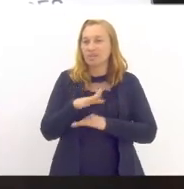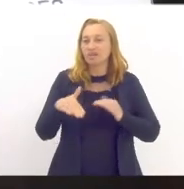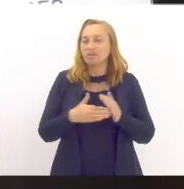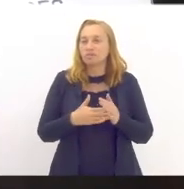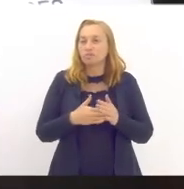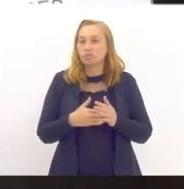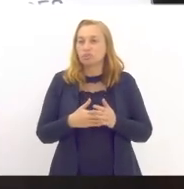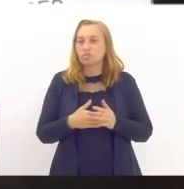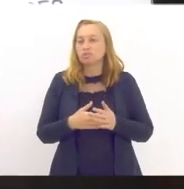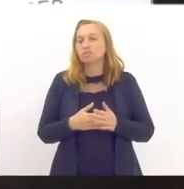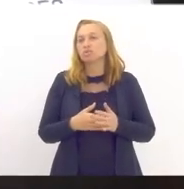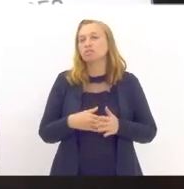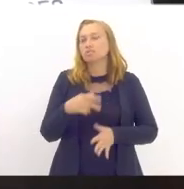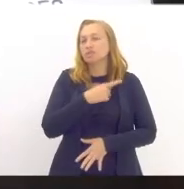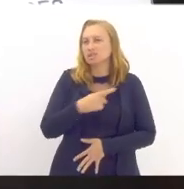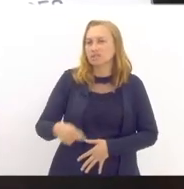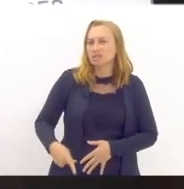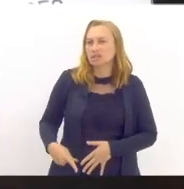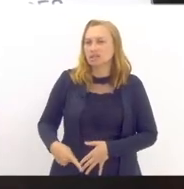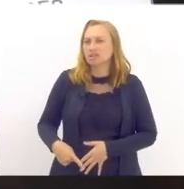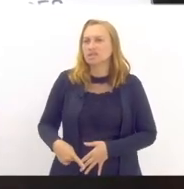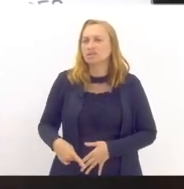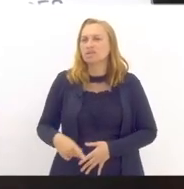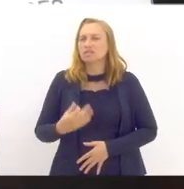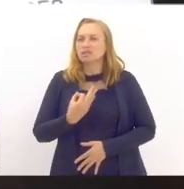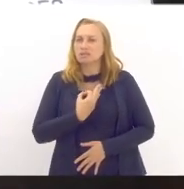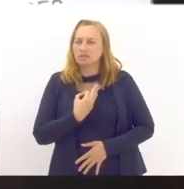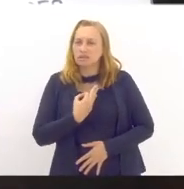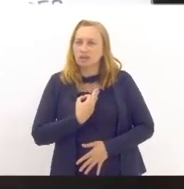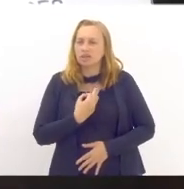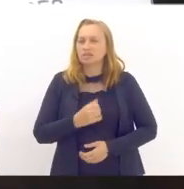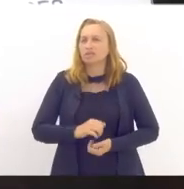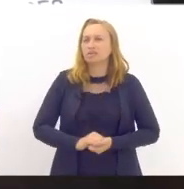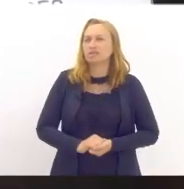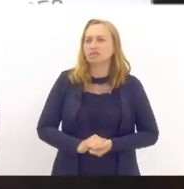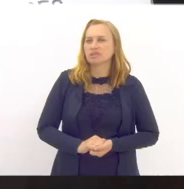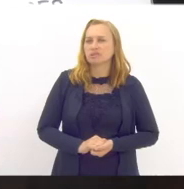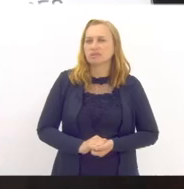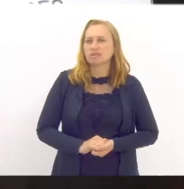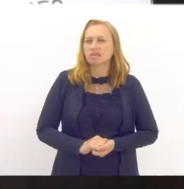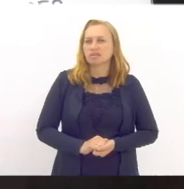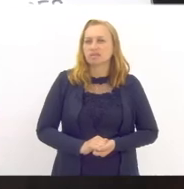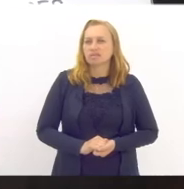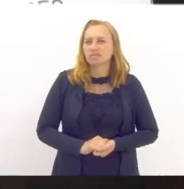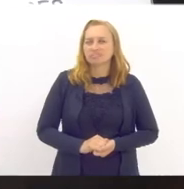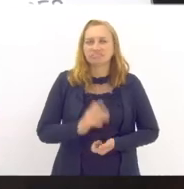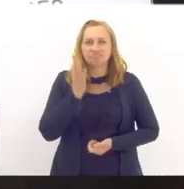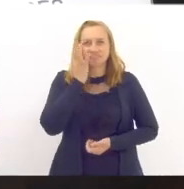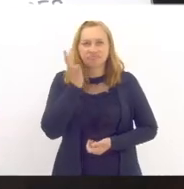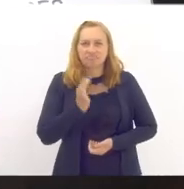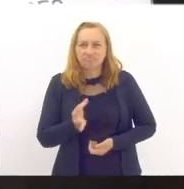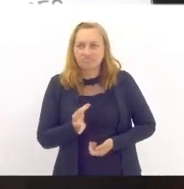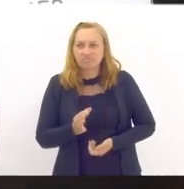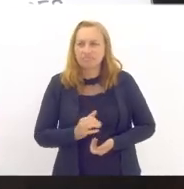autores, presidente, dessa medalha. Eu não sei